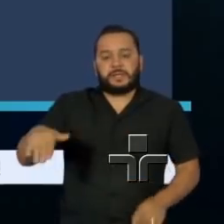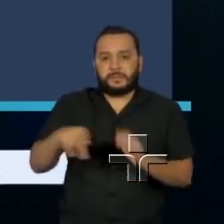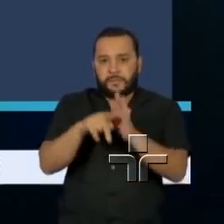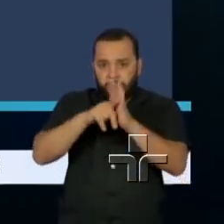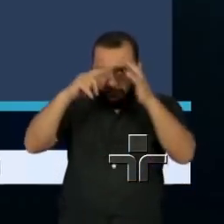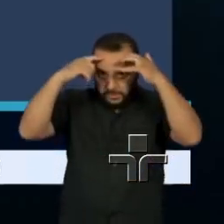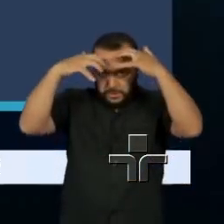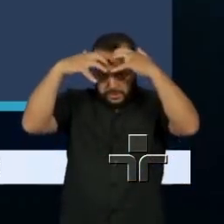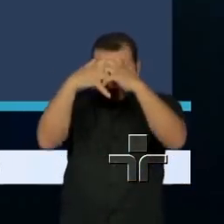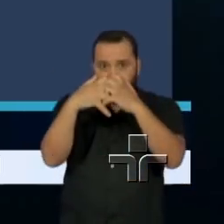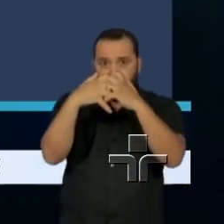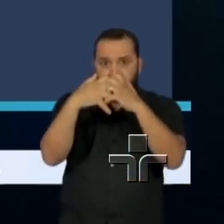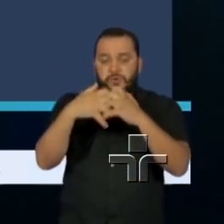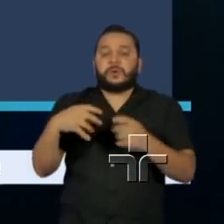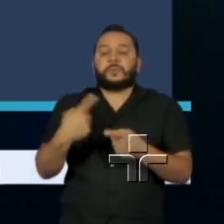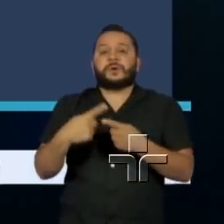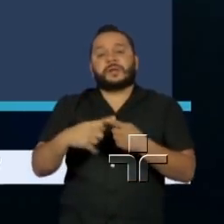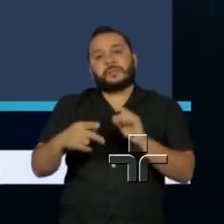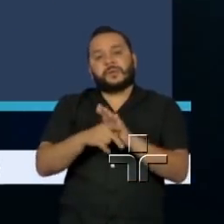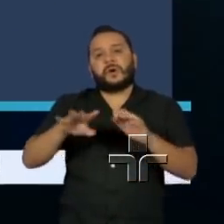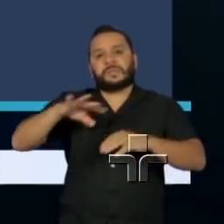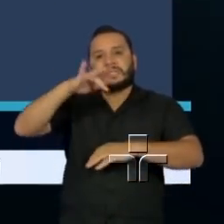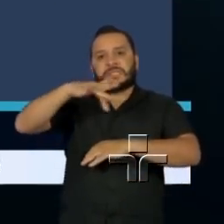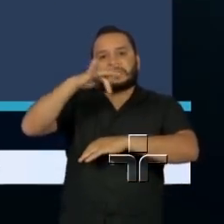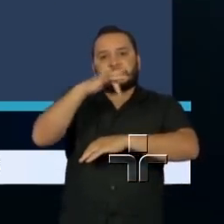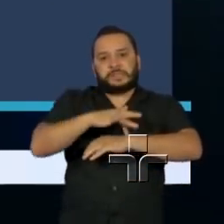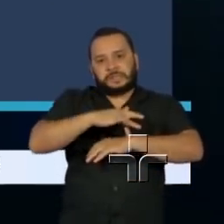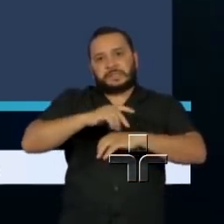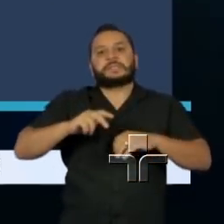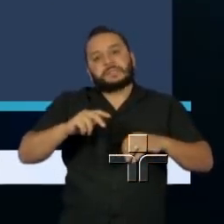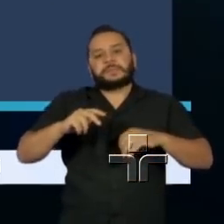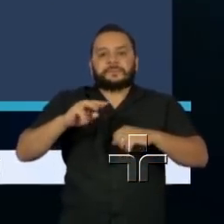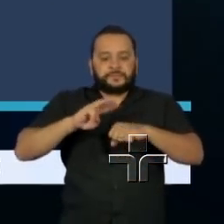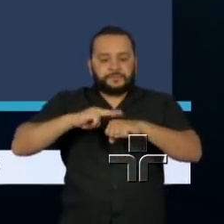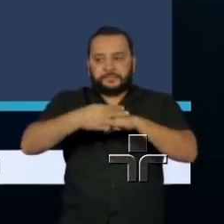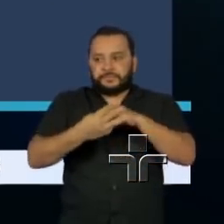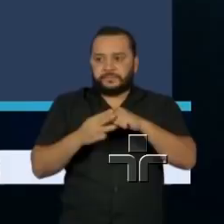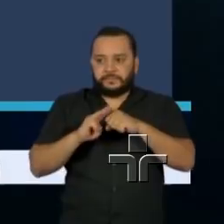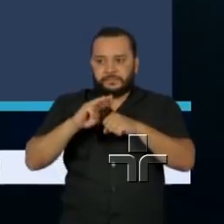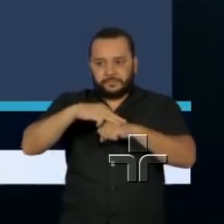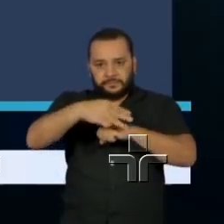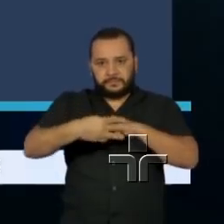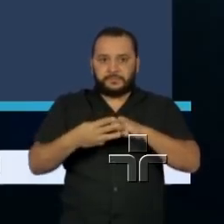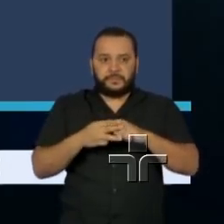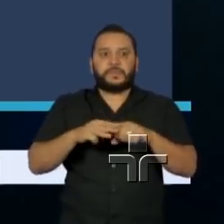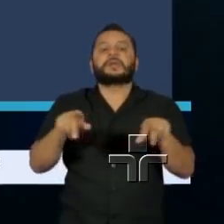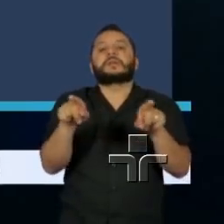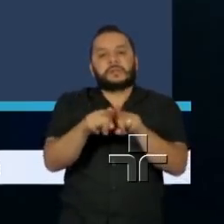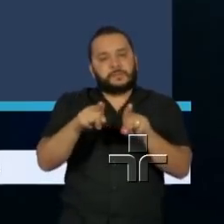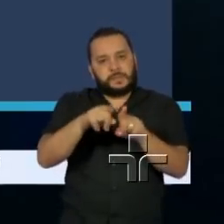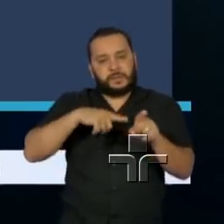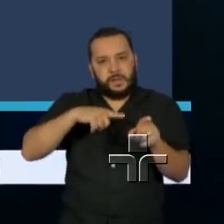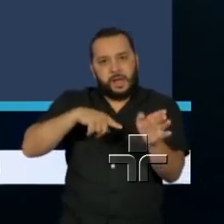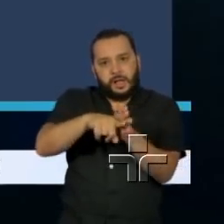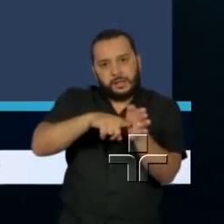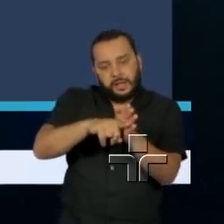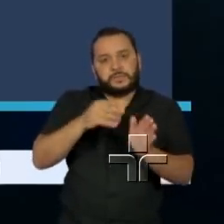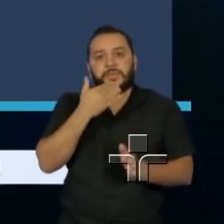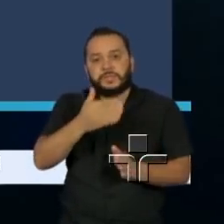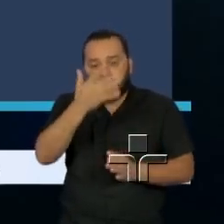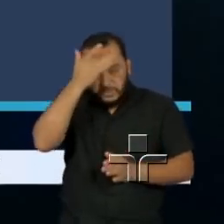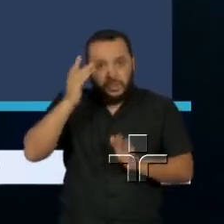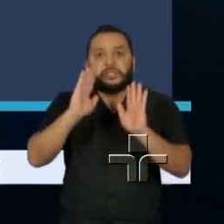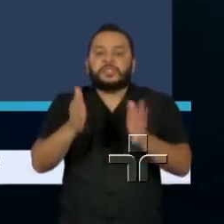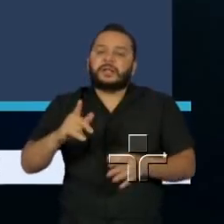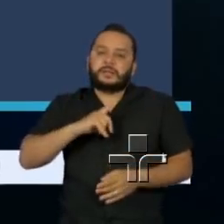microcefalia decorrente do Zika vírus. O Instituto destaca ainda que segue normalmente a análise de pedidos de quem já